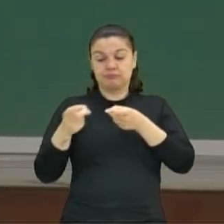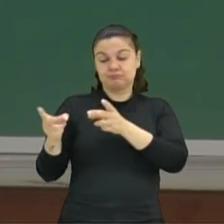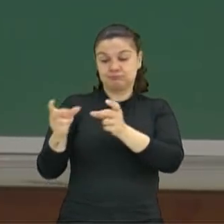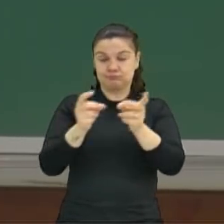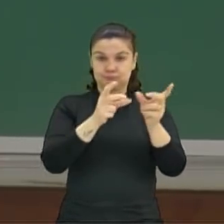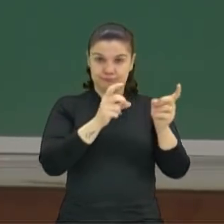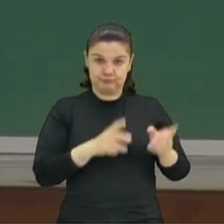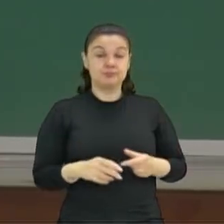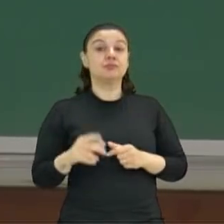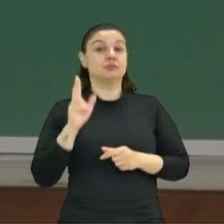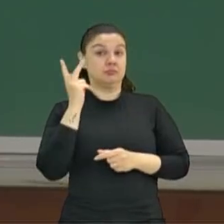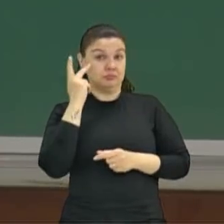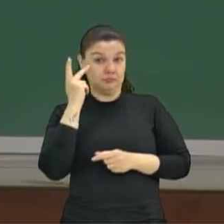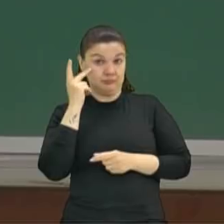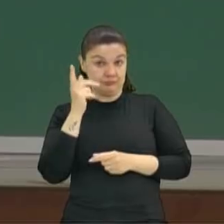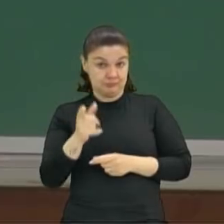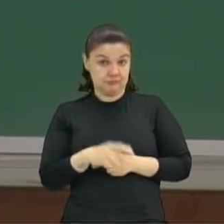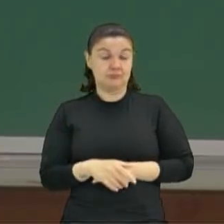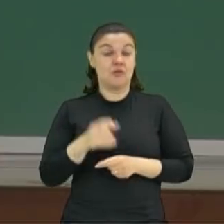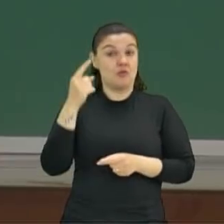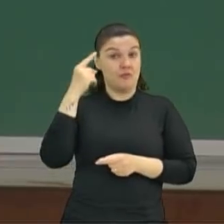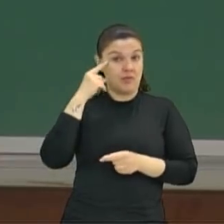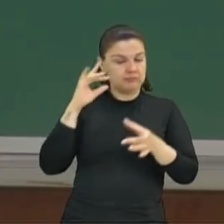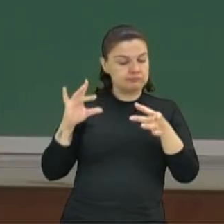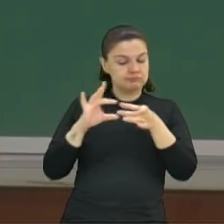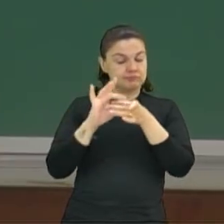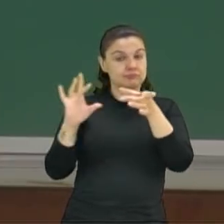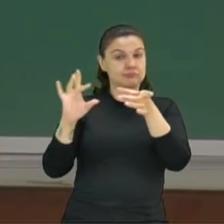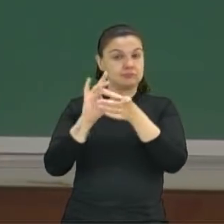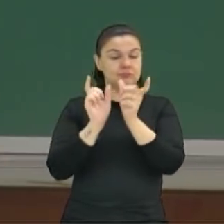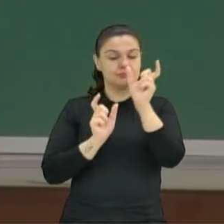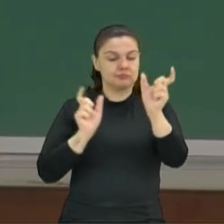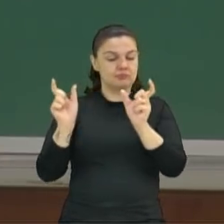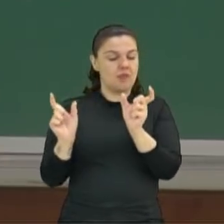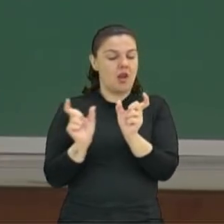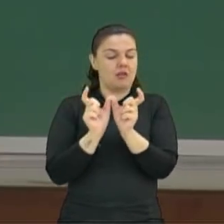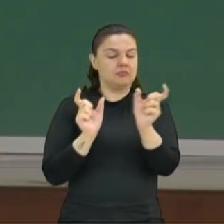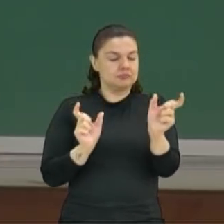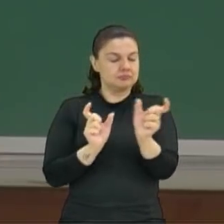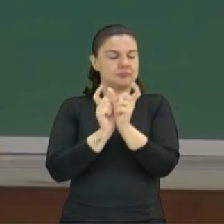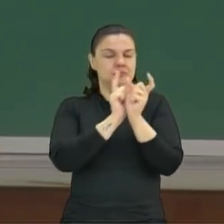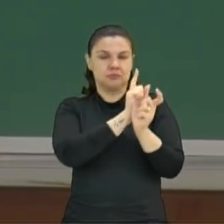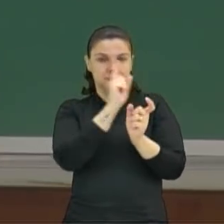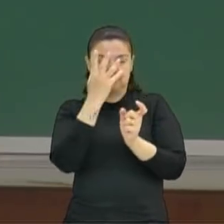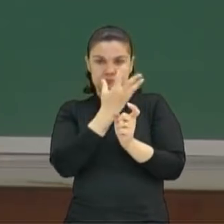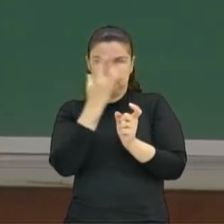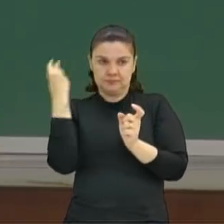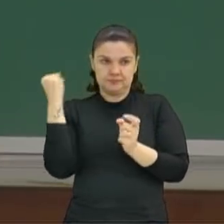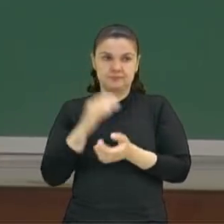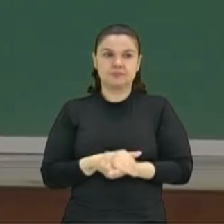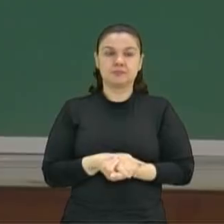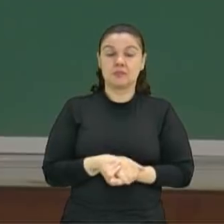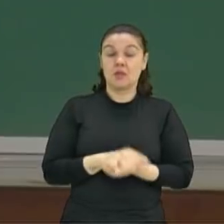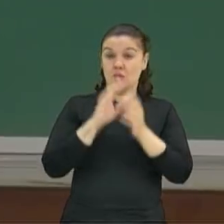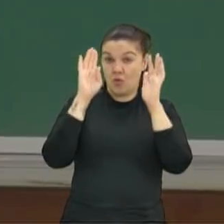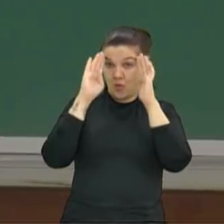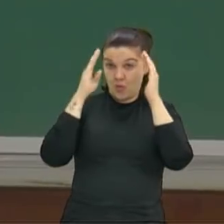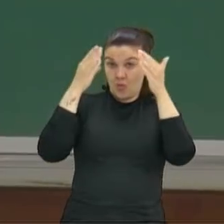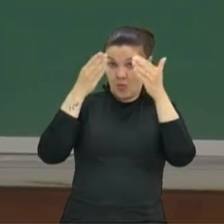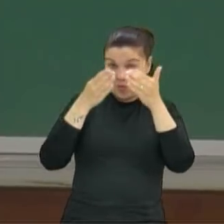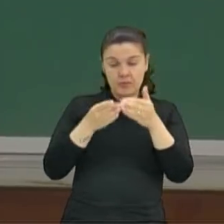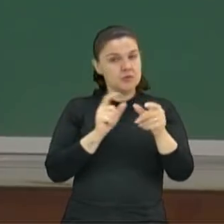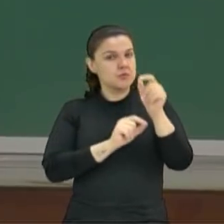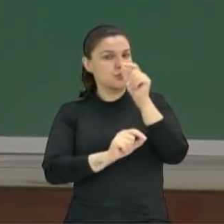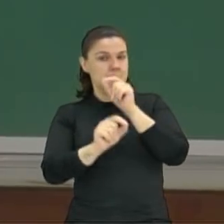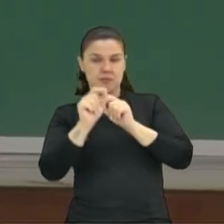tá? Monocultura. Vão associando as palavrinhas aí que vocês não esqueçam. Com finalidade de